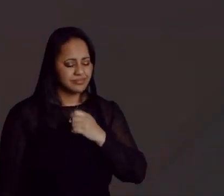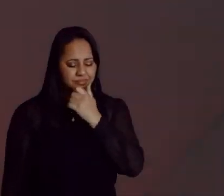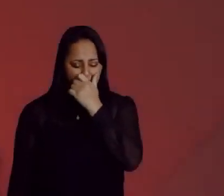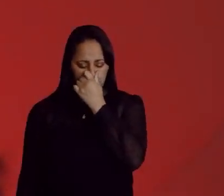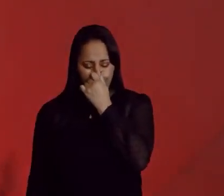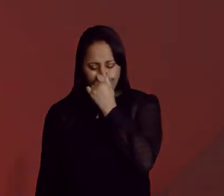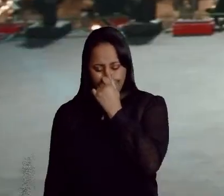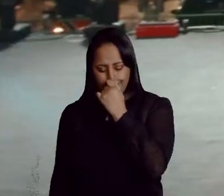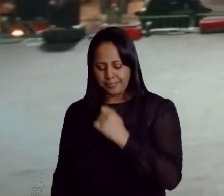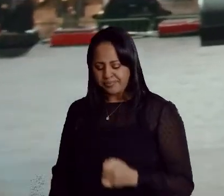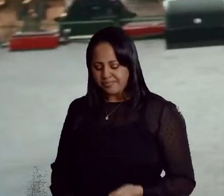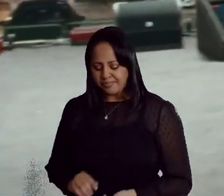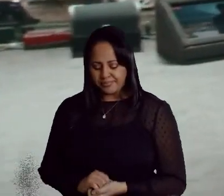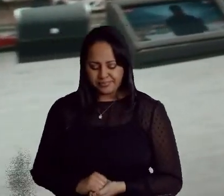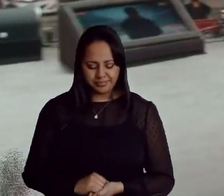Ele está vivo,